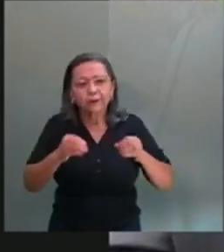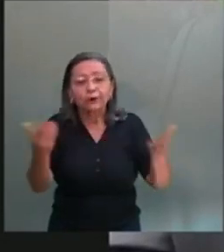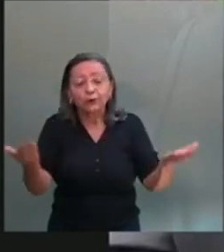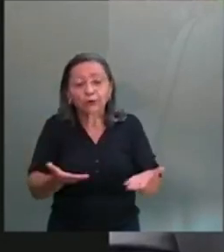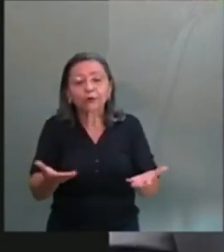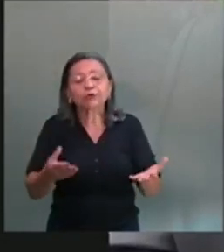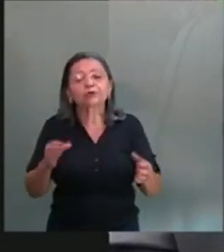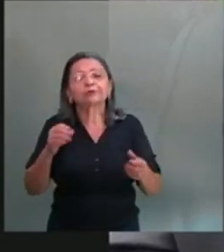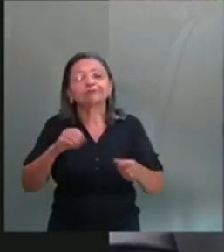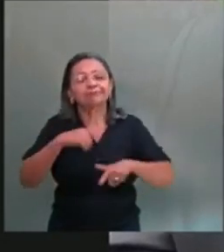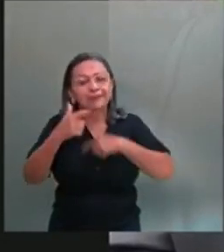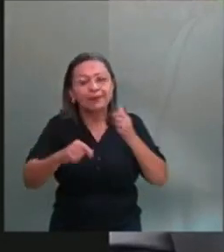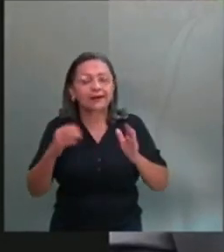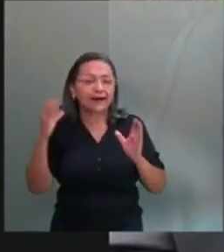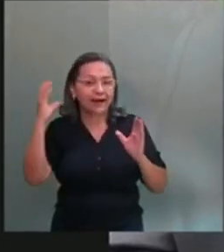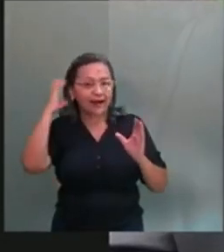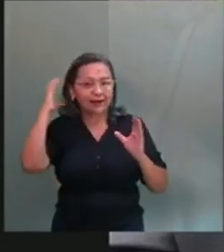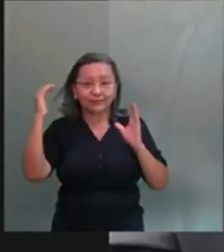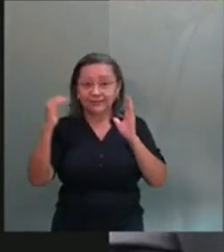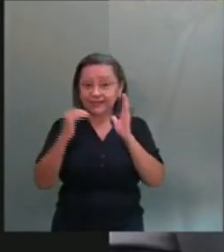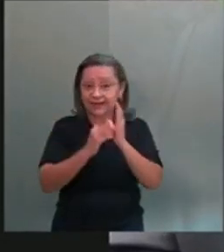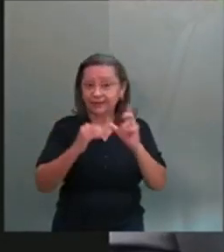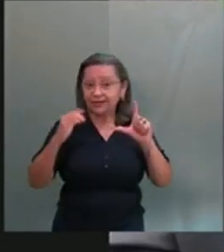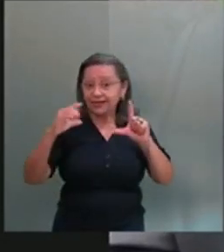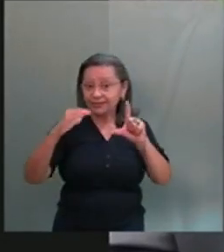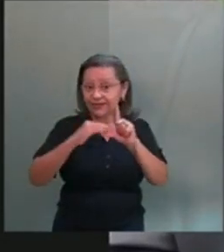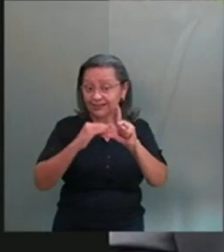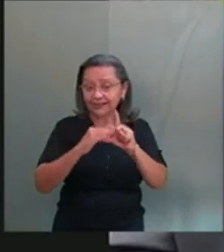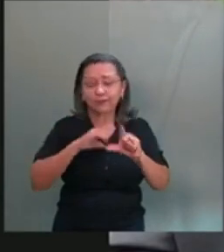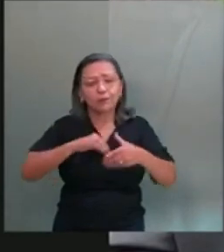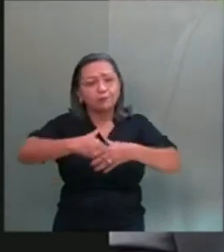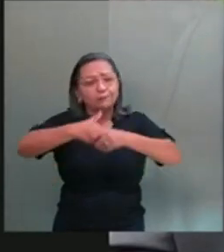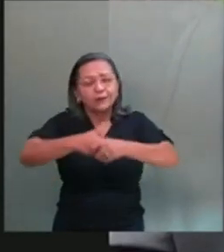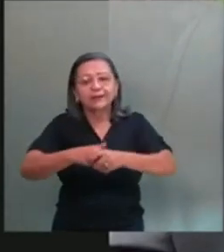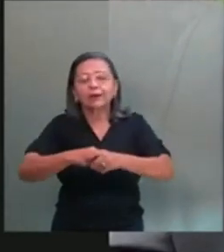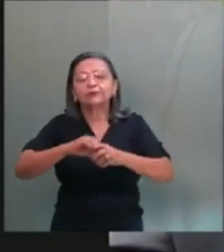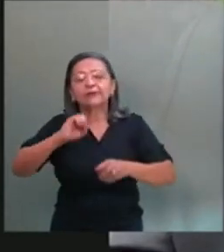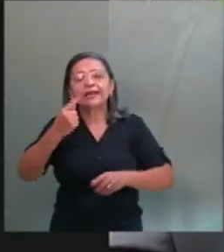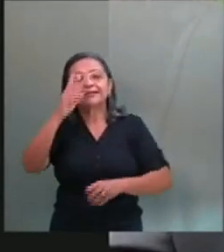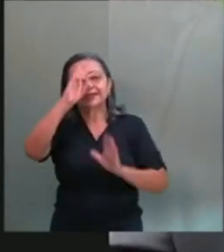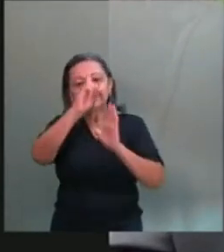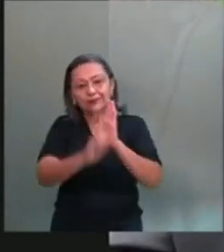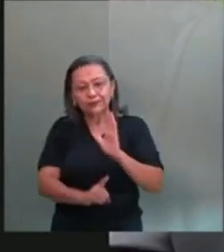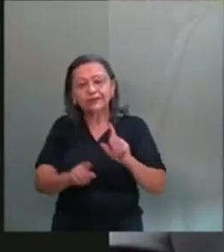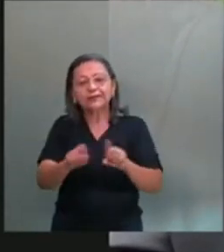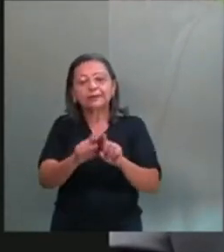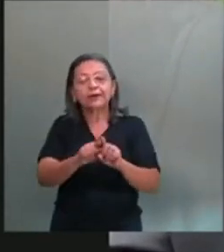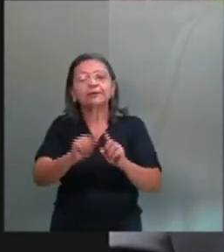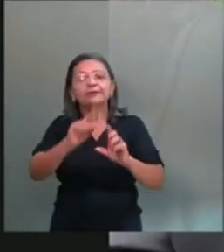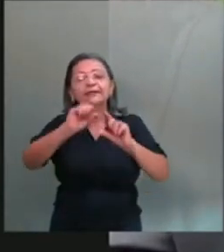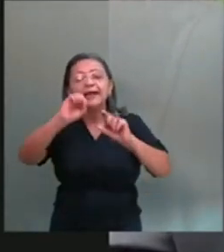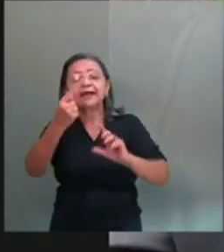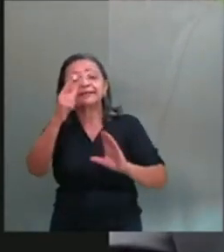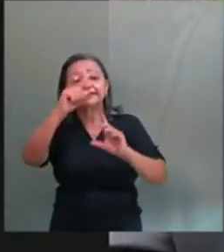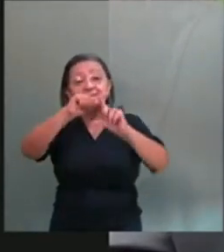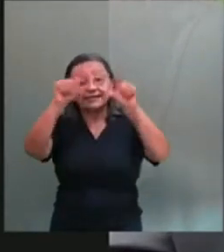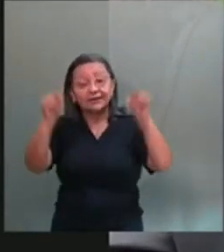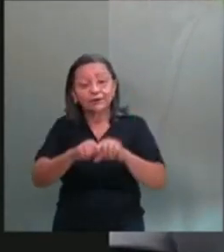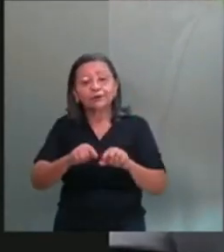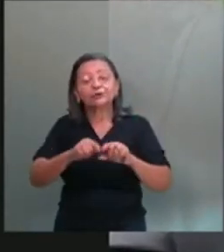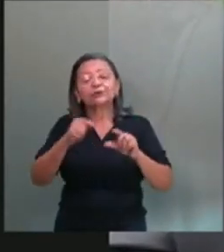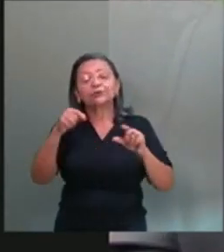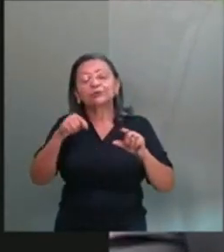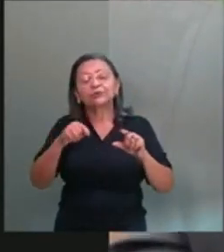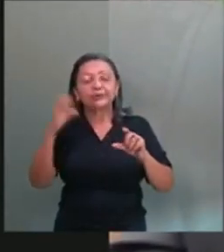Rádio Senado e a Agência Senado, e os meus cumprimentos aos ex-diretores e ex-servidores dos veículos hoje